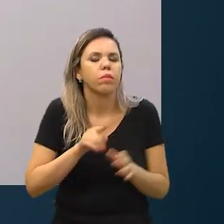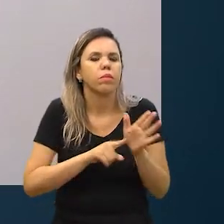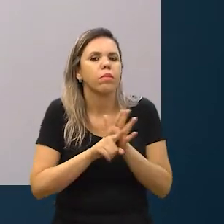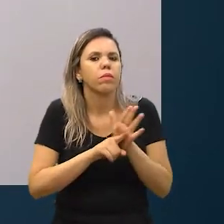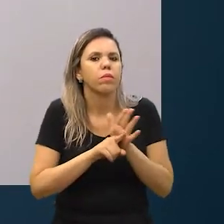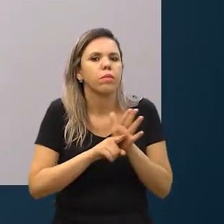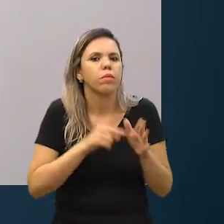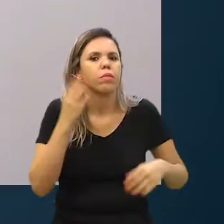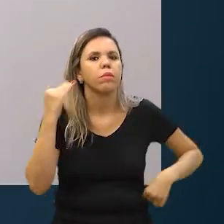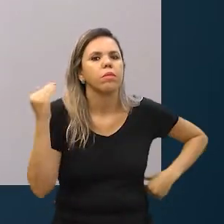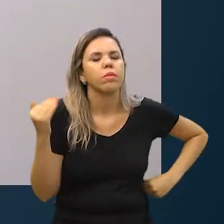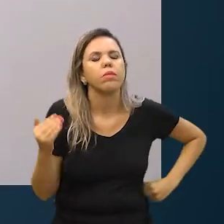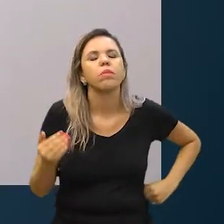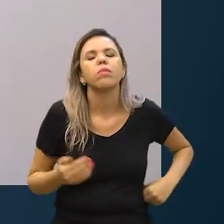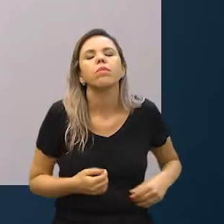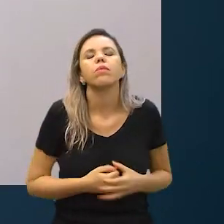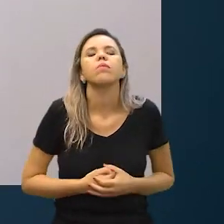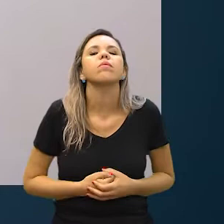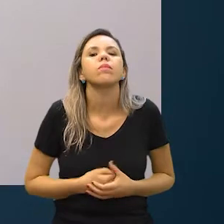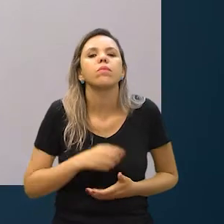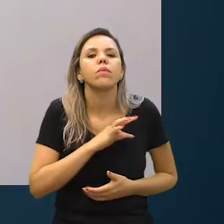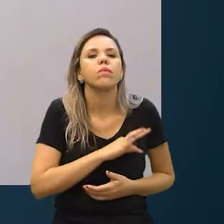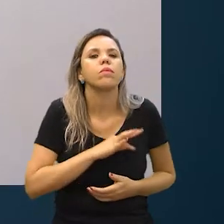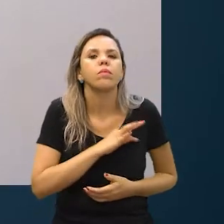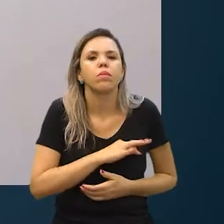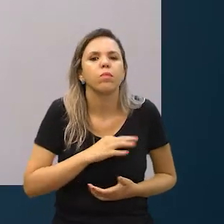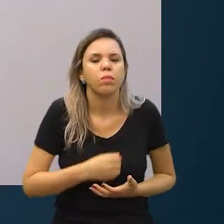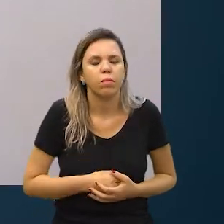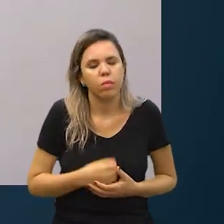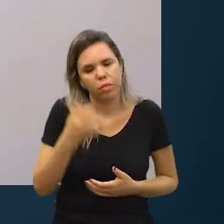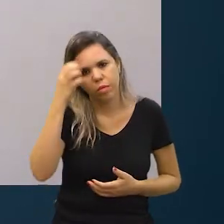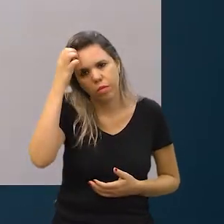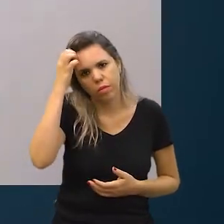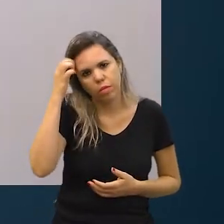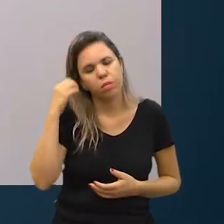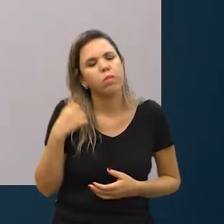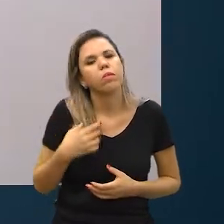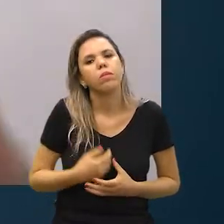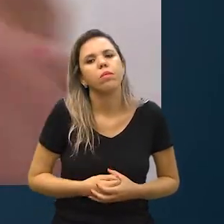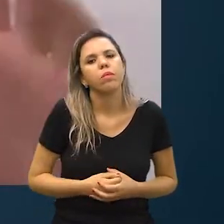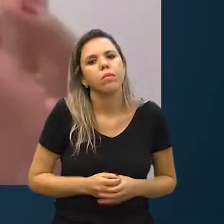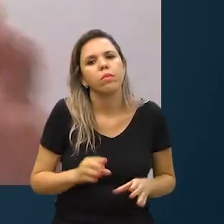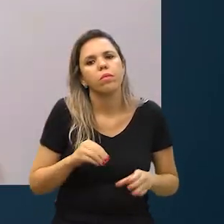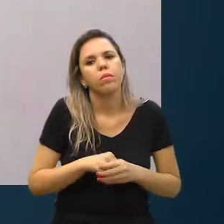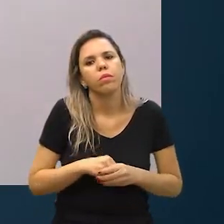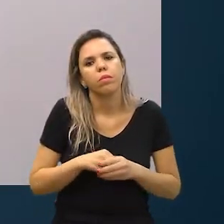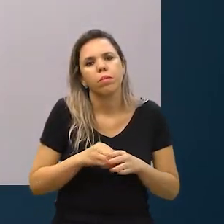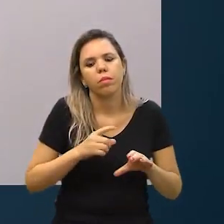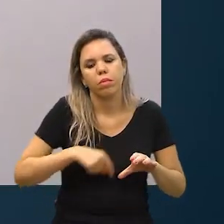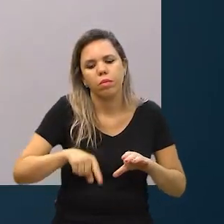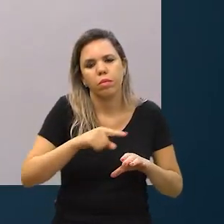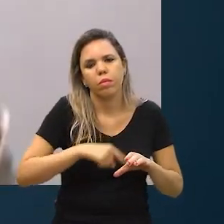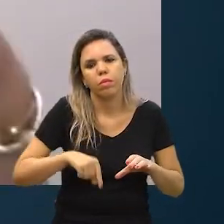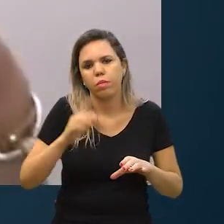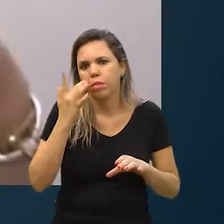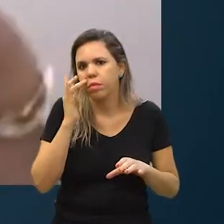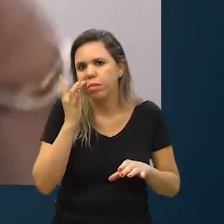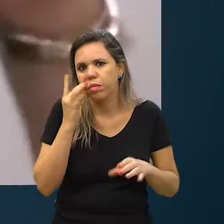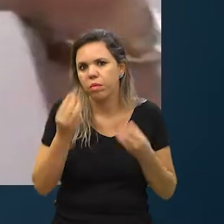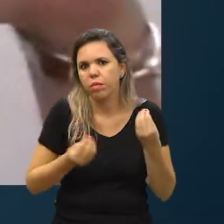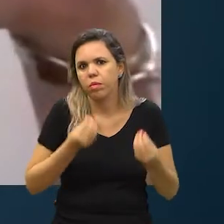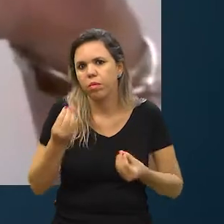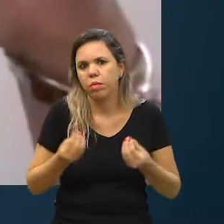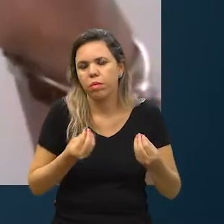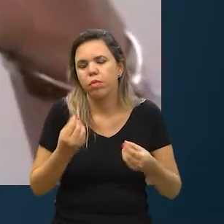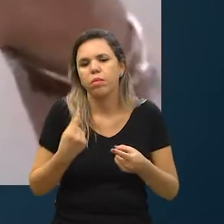pesquisador famoso, que é o Simon Sinek, a técnica Golden Cycle, né, do círculo de ouro. Ela é de dentro para fora. O que,